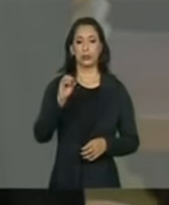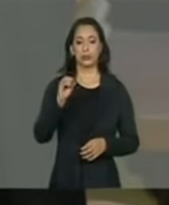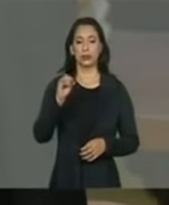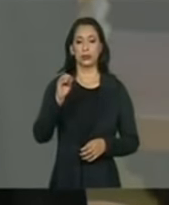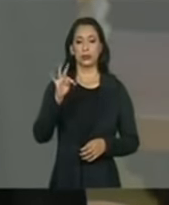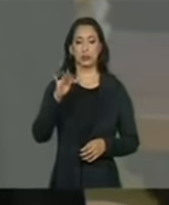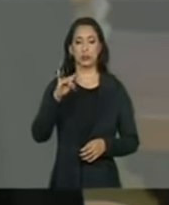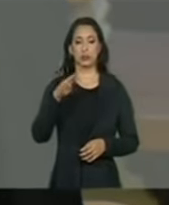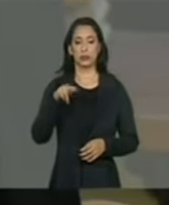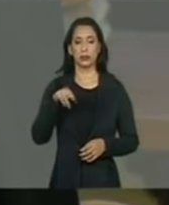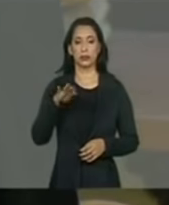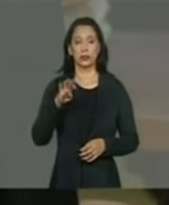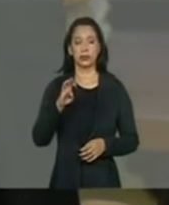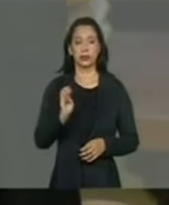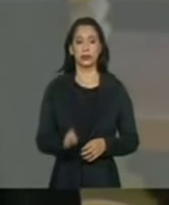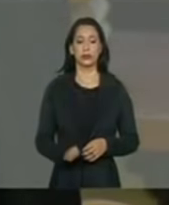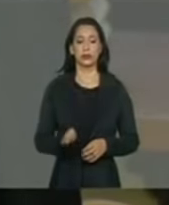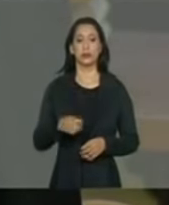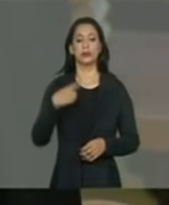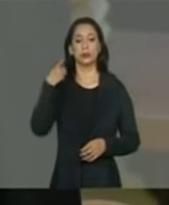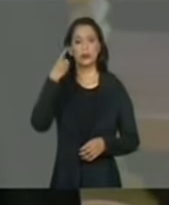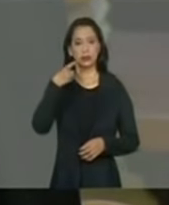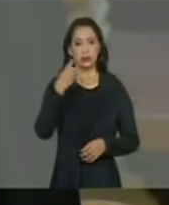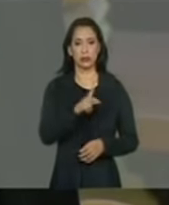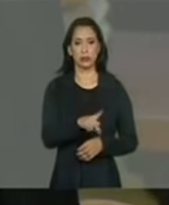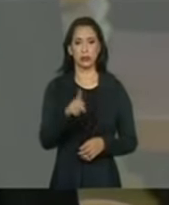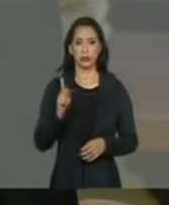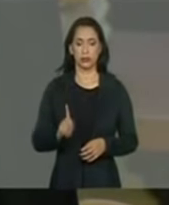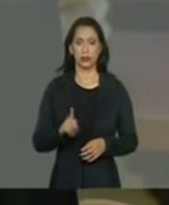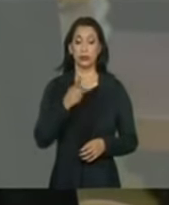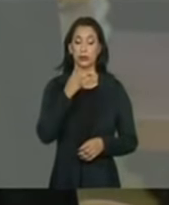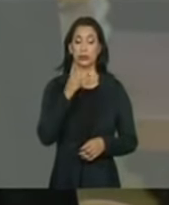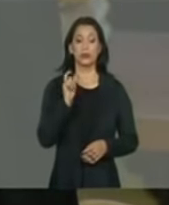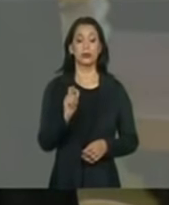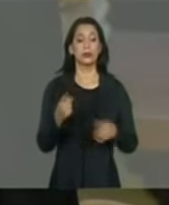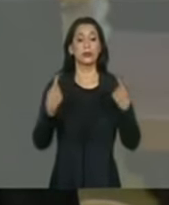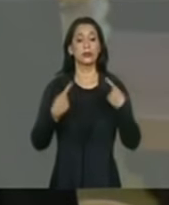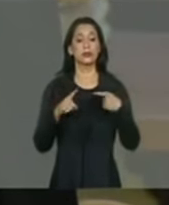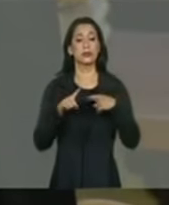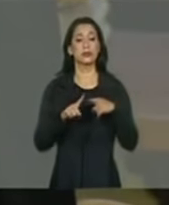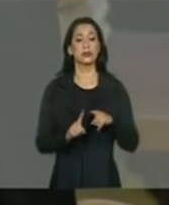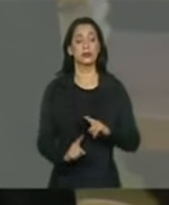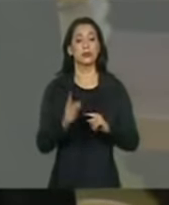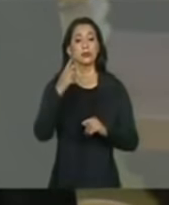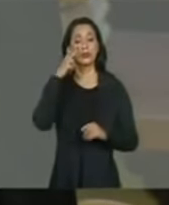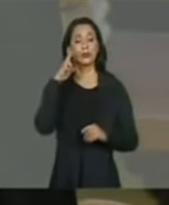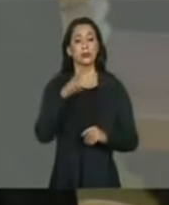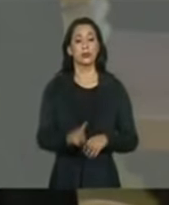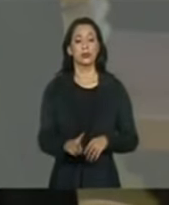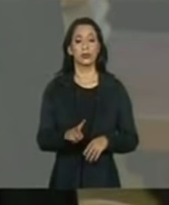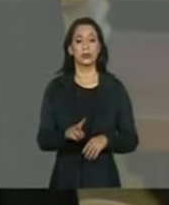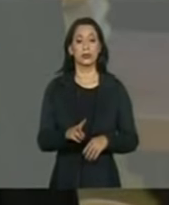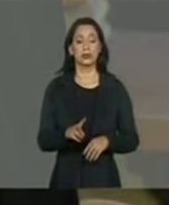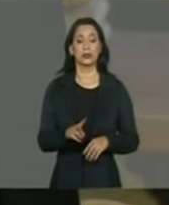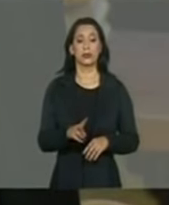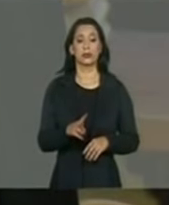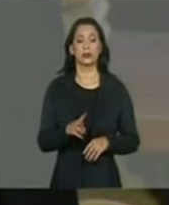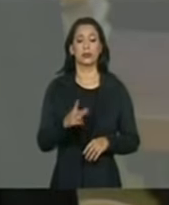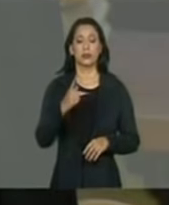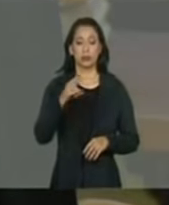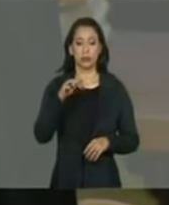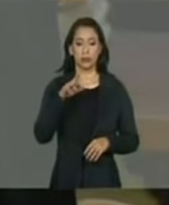professor de direito penal nas arcadas quando ao referir se a controvérsia em torno da denominada execução provisória da pena